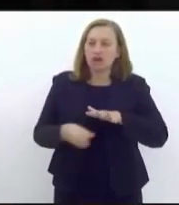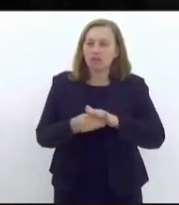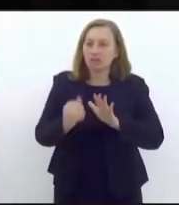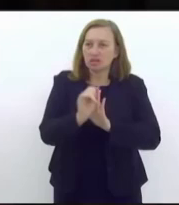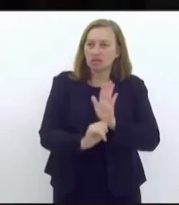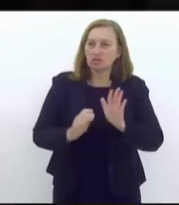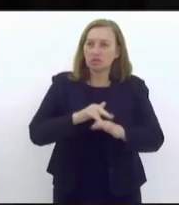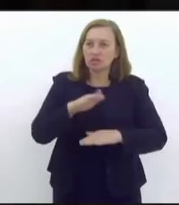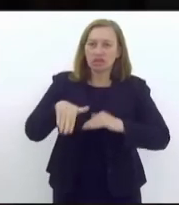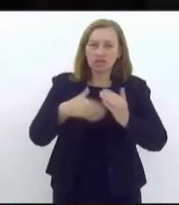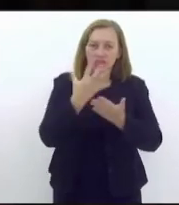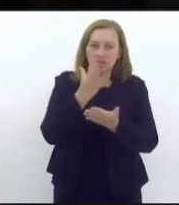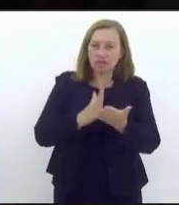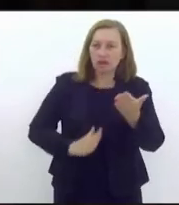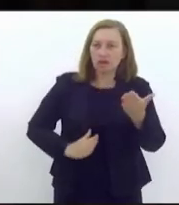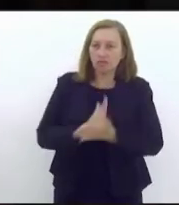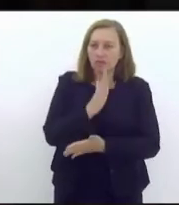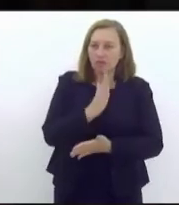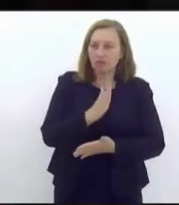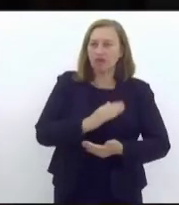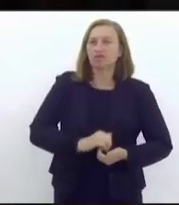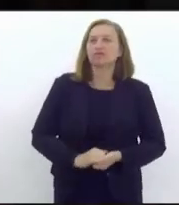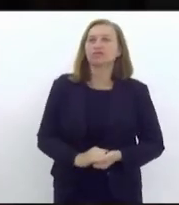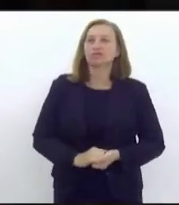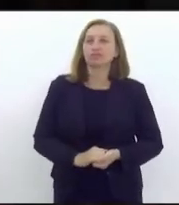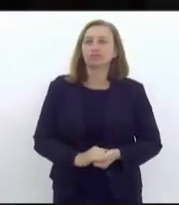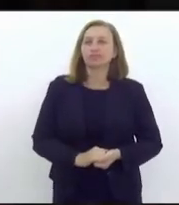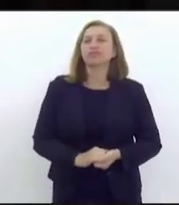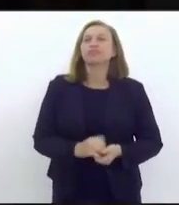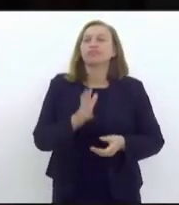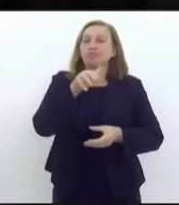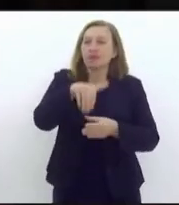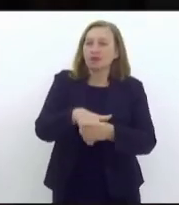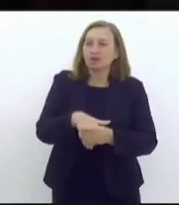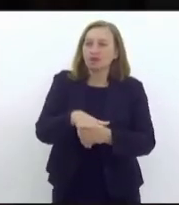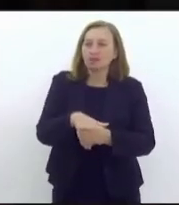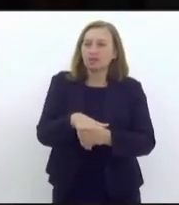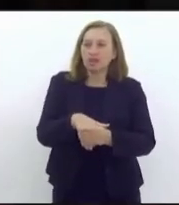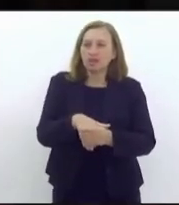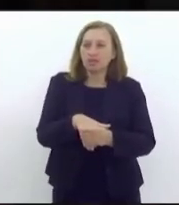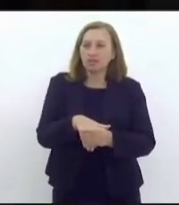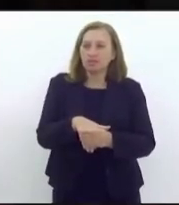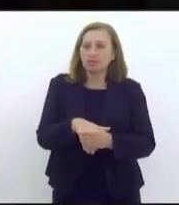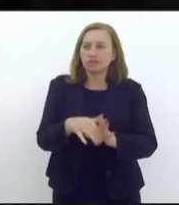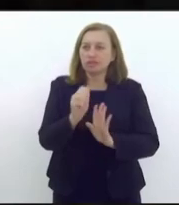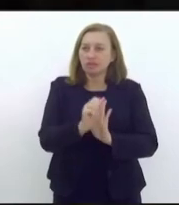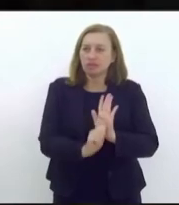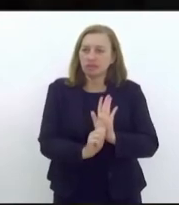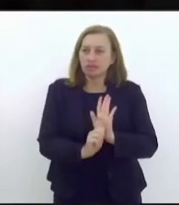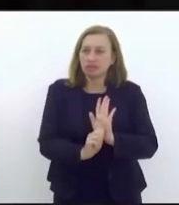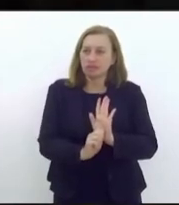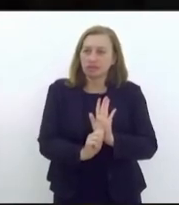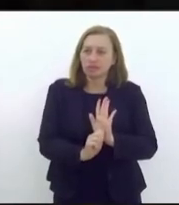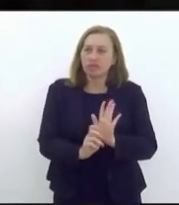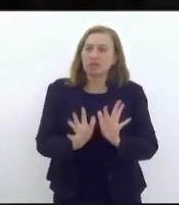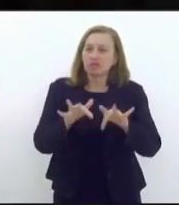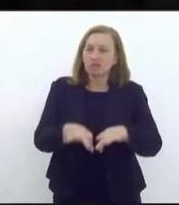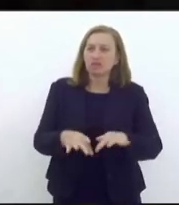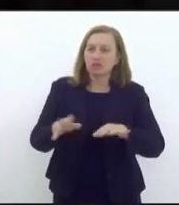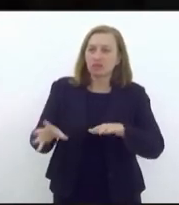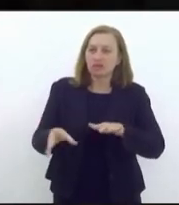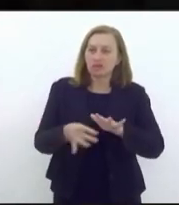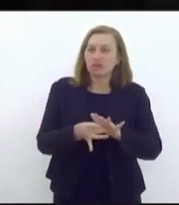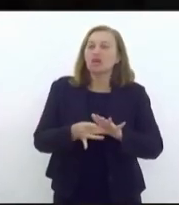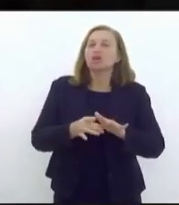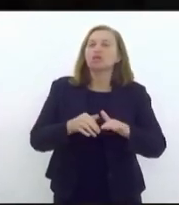senhores que a prova permanece Como estão aprovado em votação a redação a redação final assim